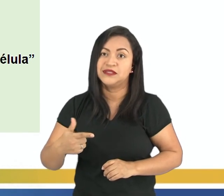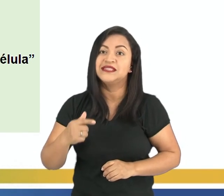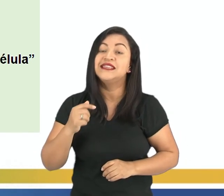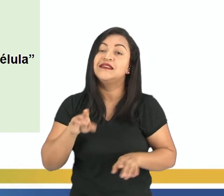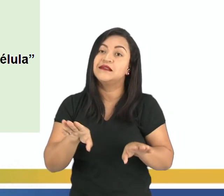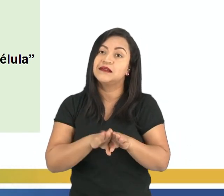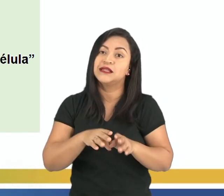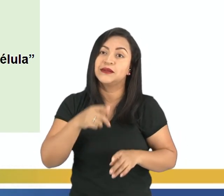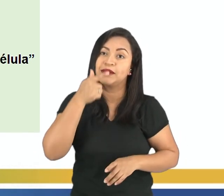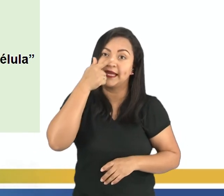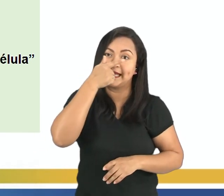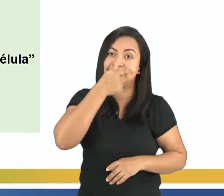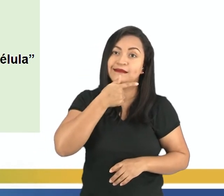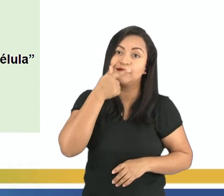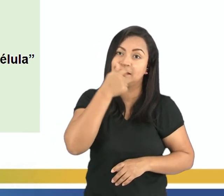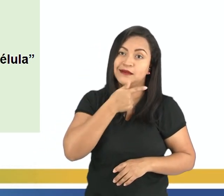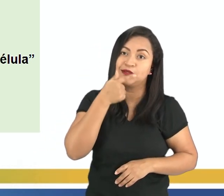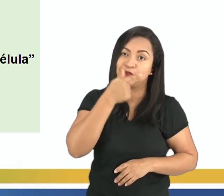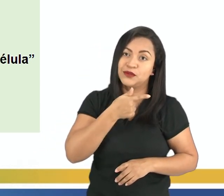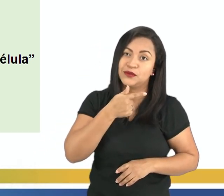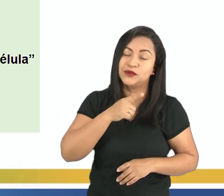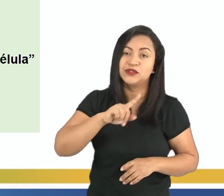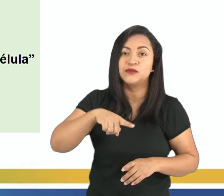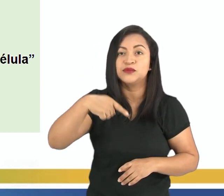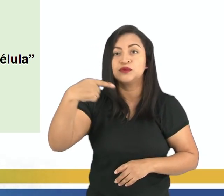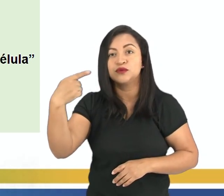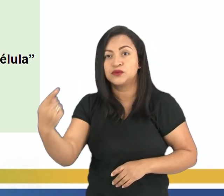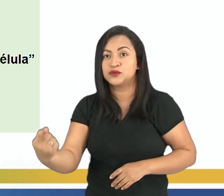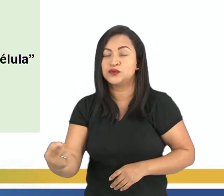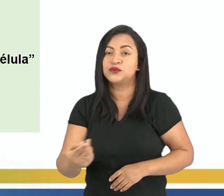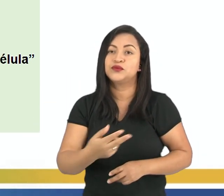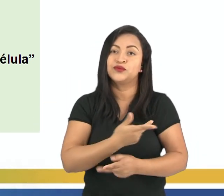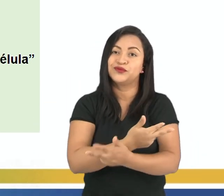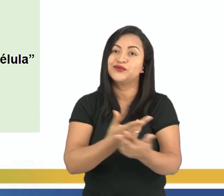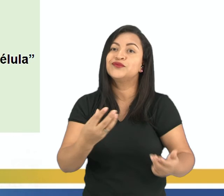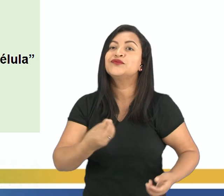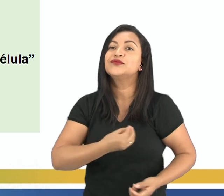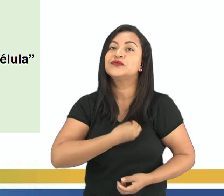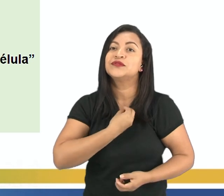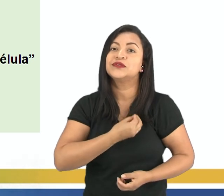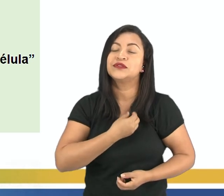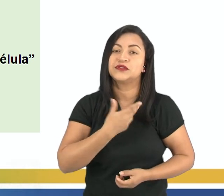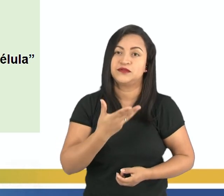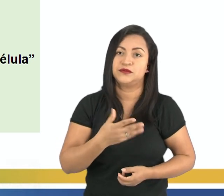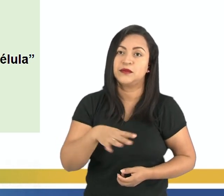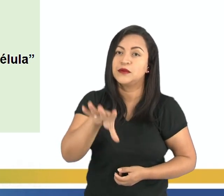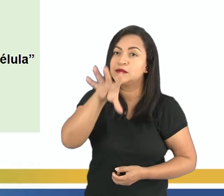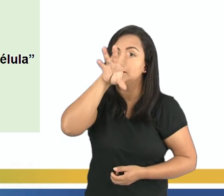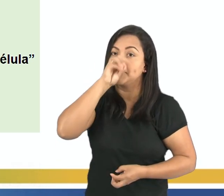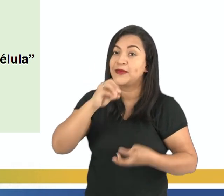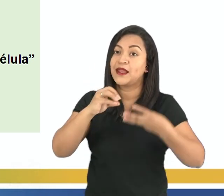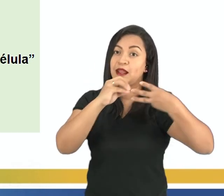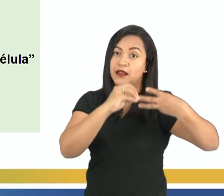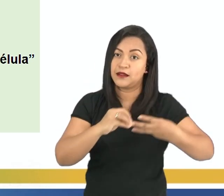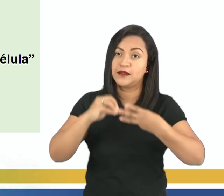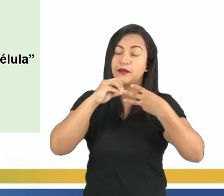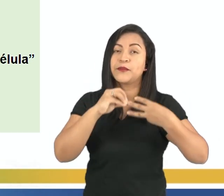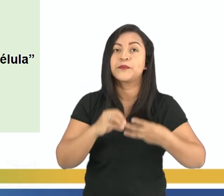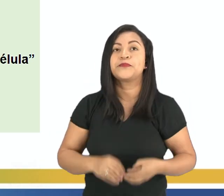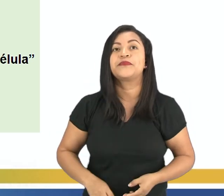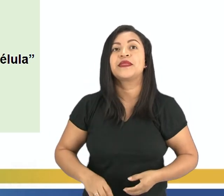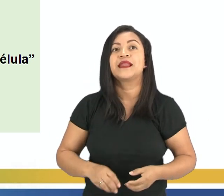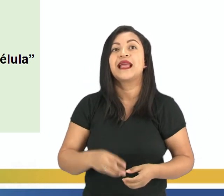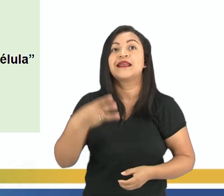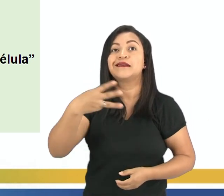glicose e gás oxigênio para que os outros seres vivos consigam realizar a sua respiração celular. Terceira